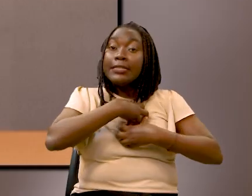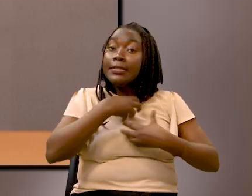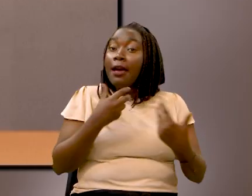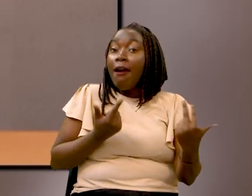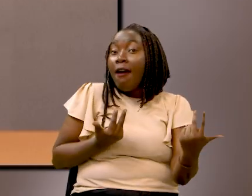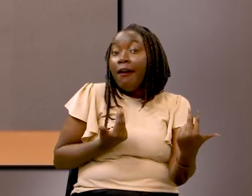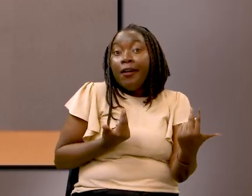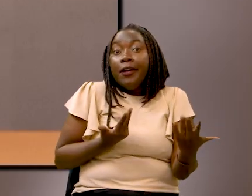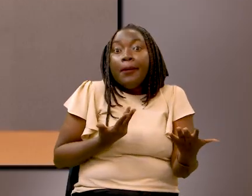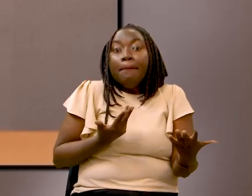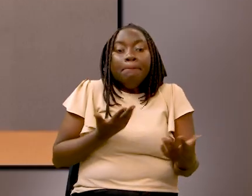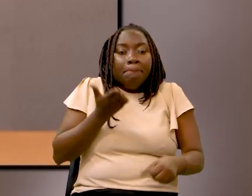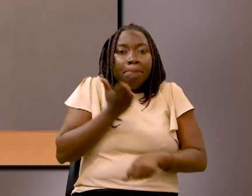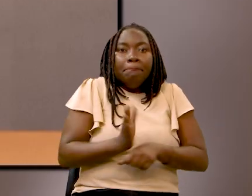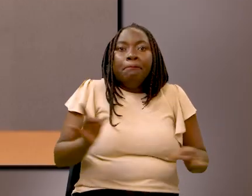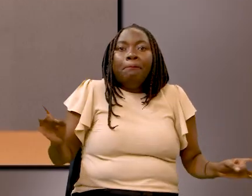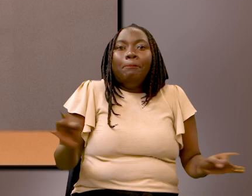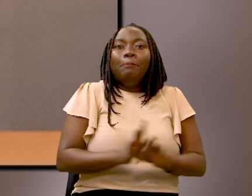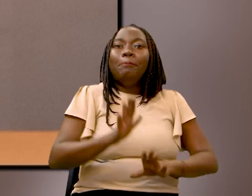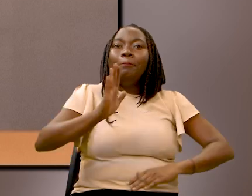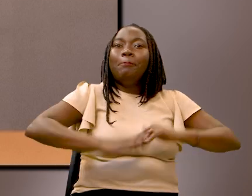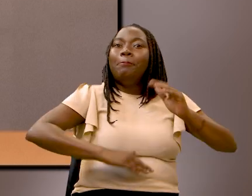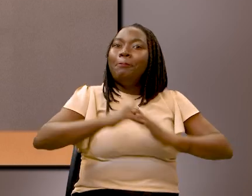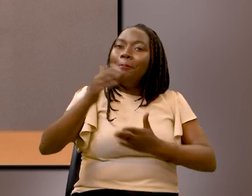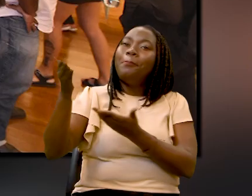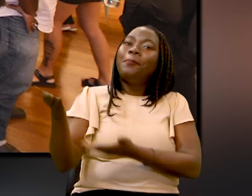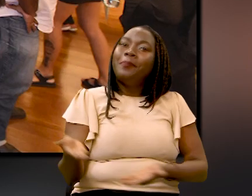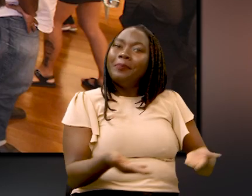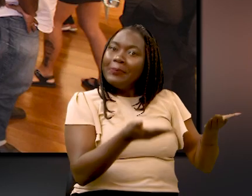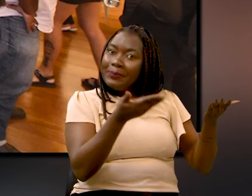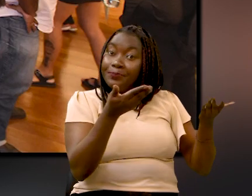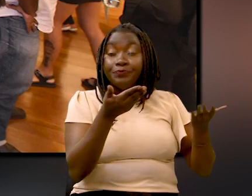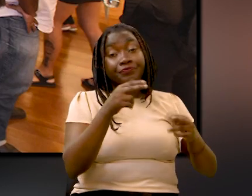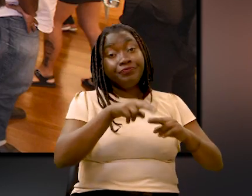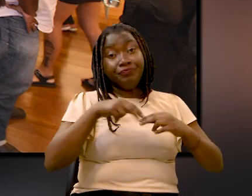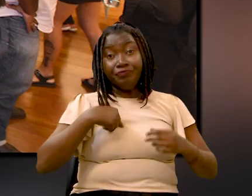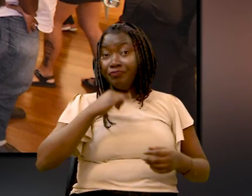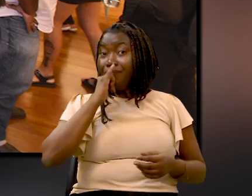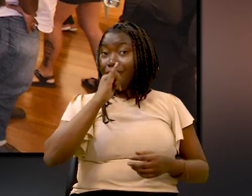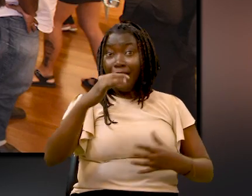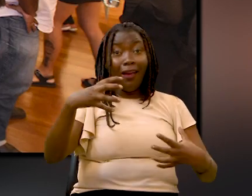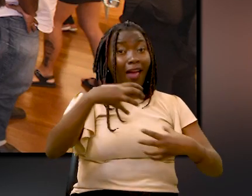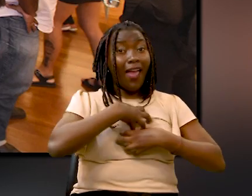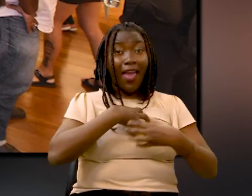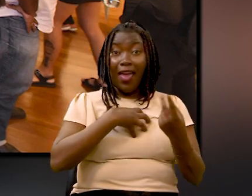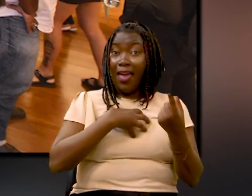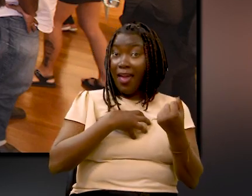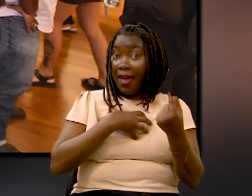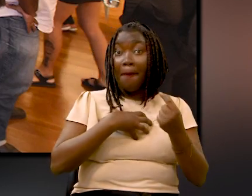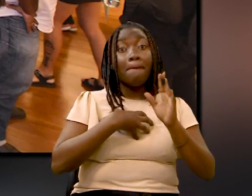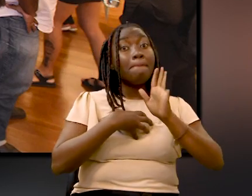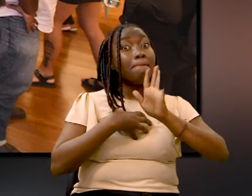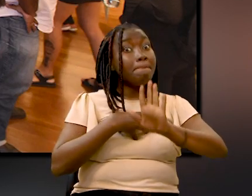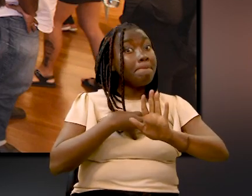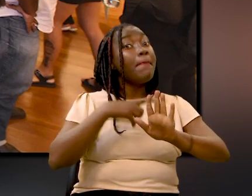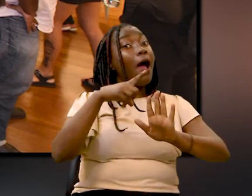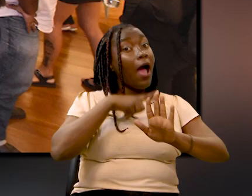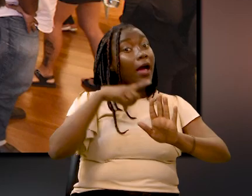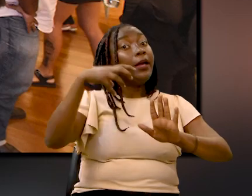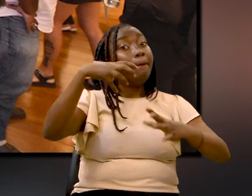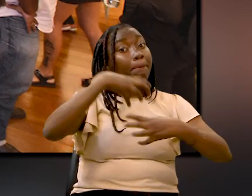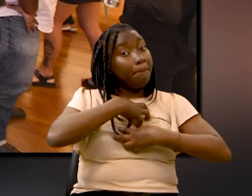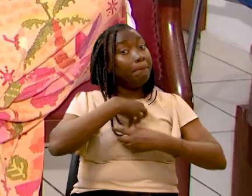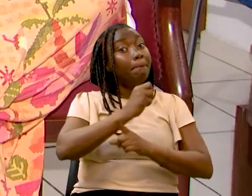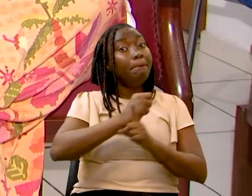pertencente. E esse educador, ele se sente também ali preparado, apto para receber esse público, né? Então, por isso que eu falo que é um